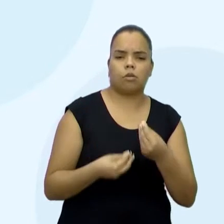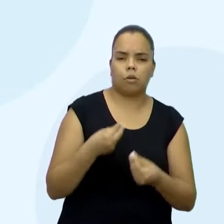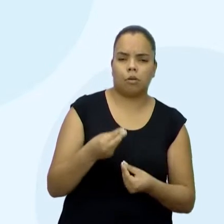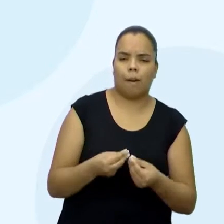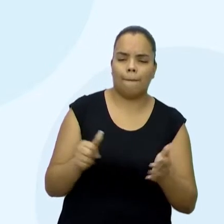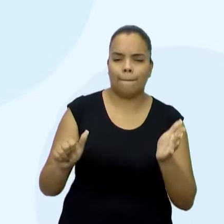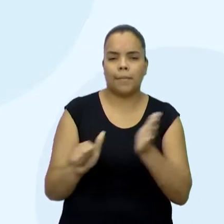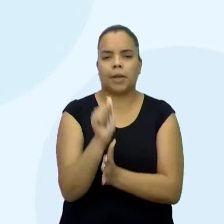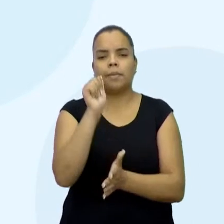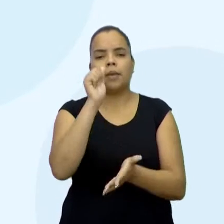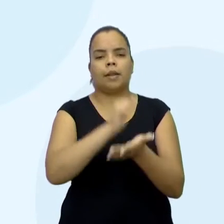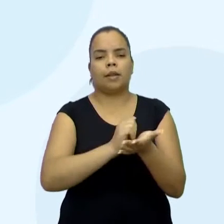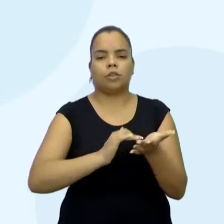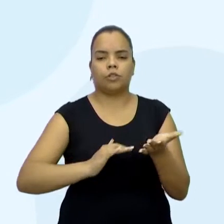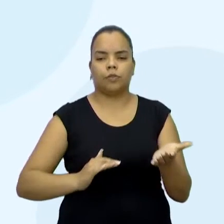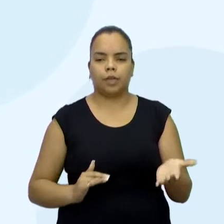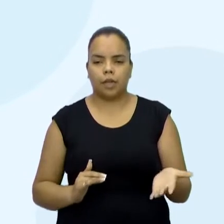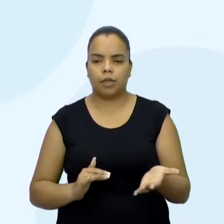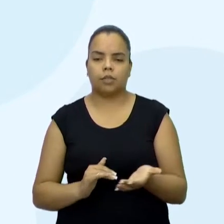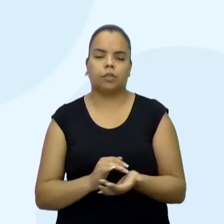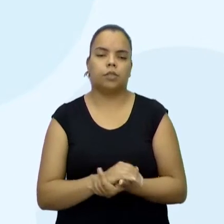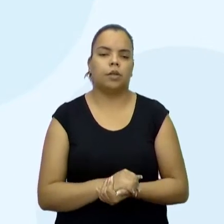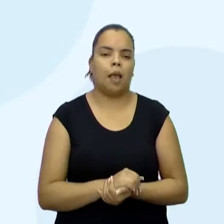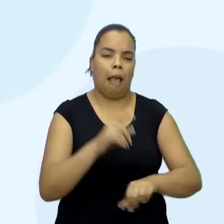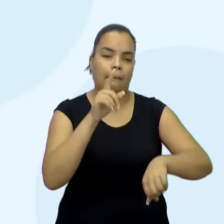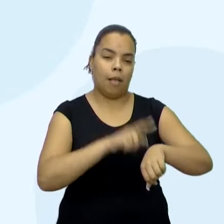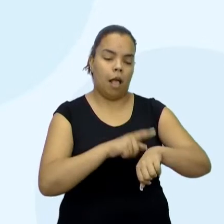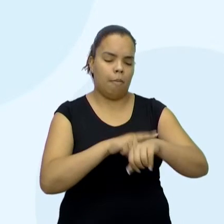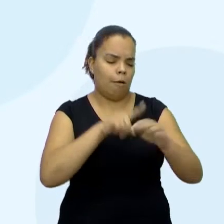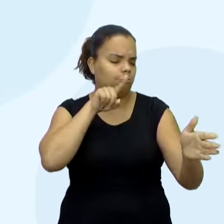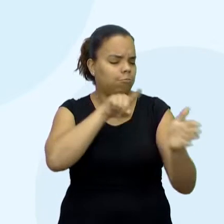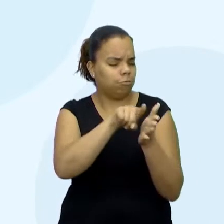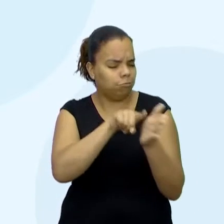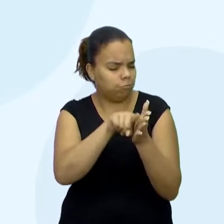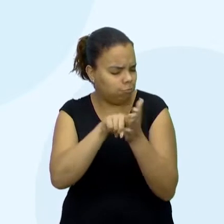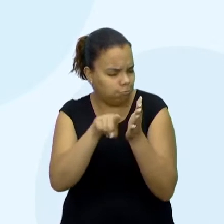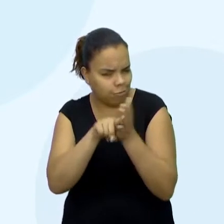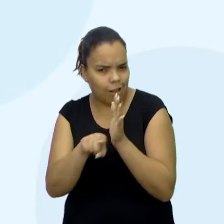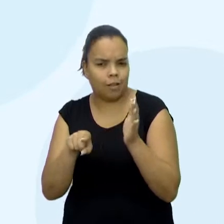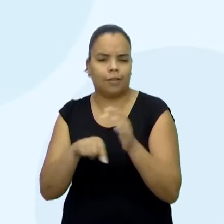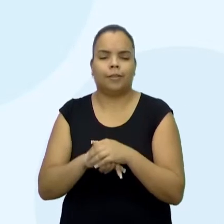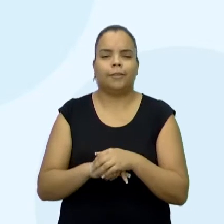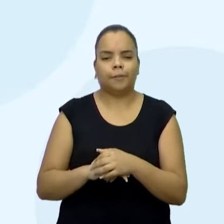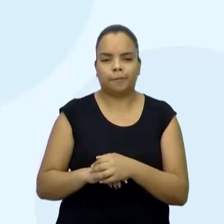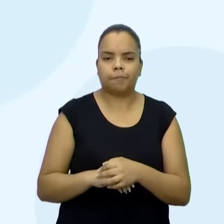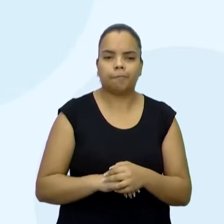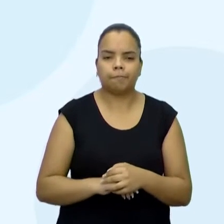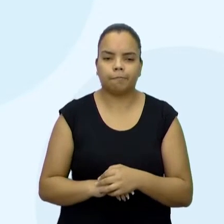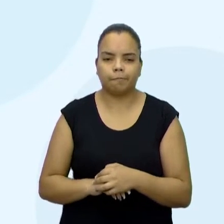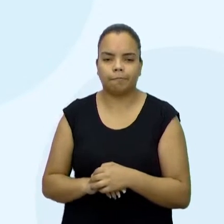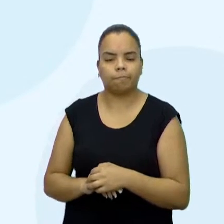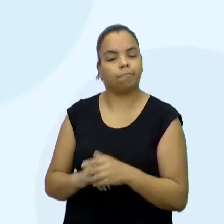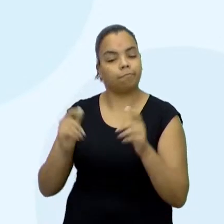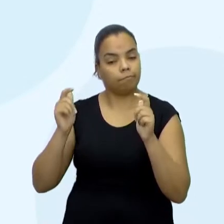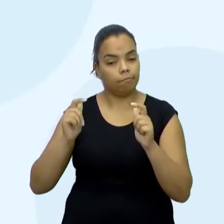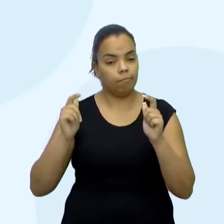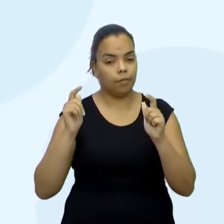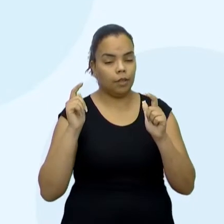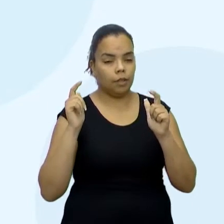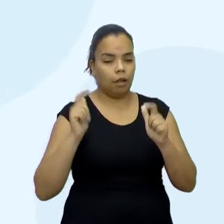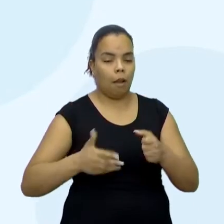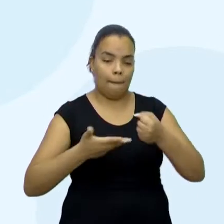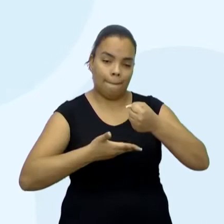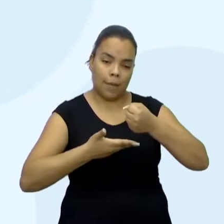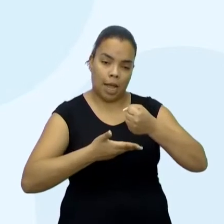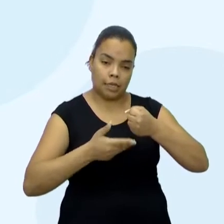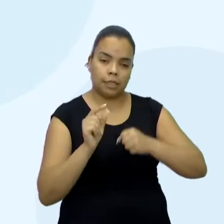nosso primeiro momento aí de investigação, né? Onde, como base,